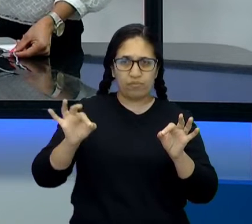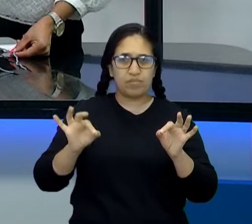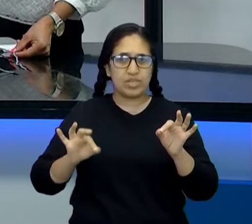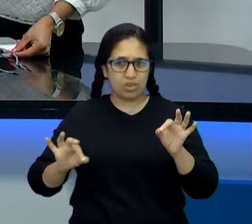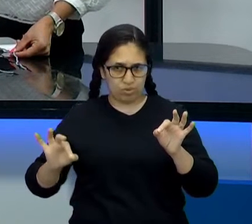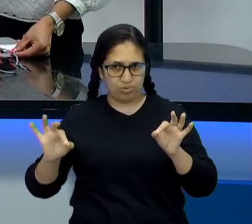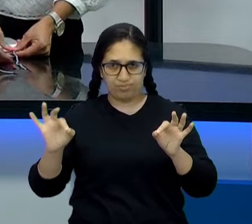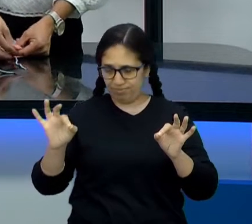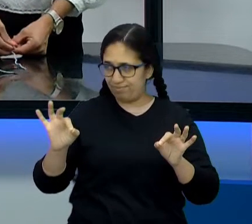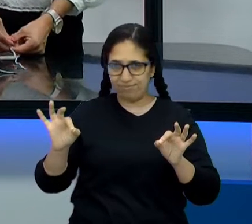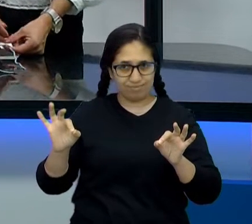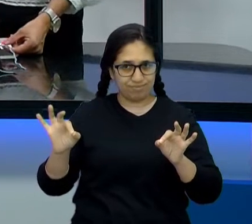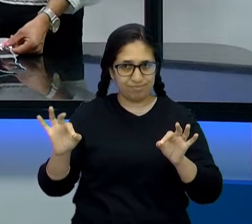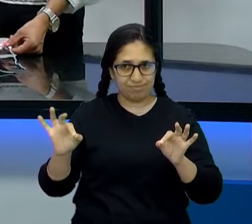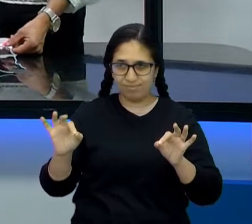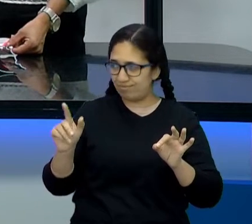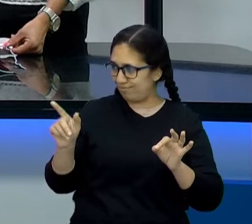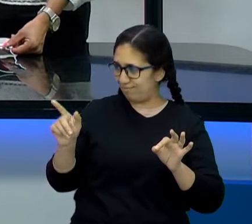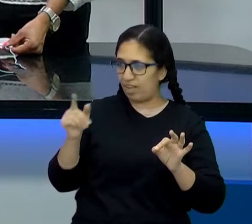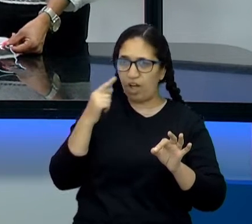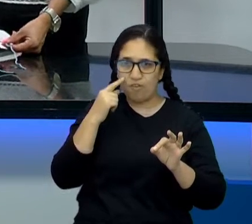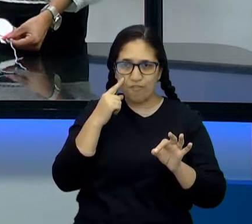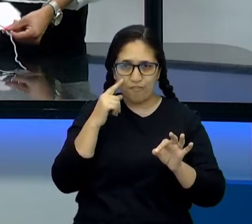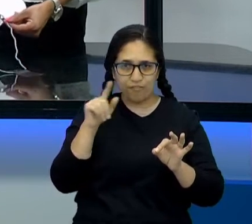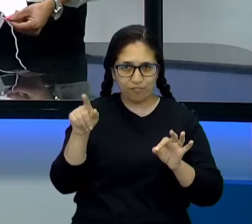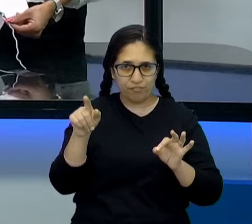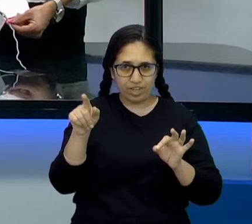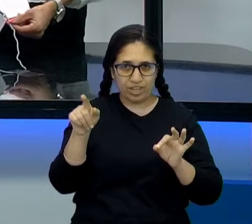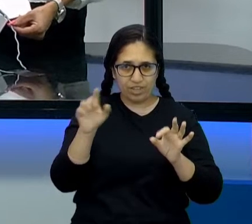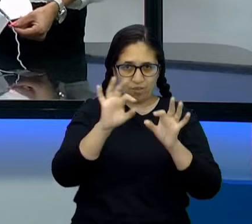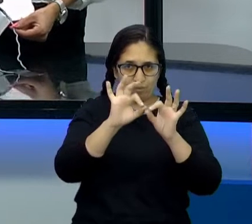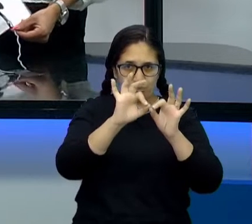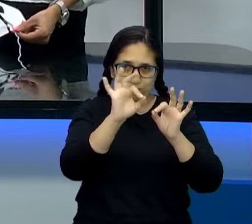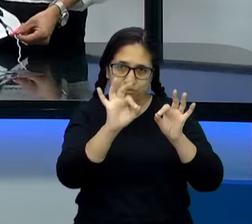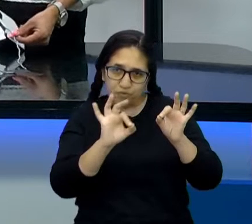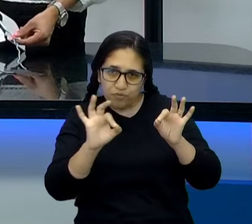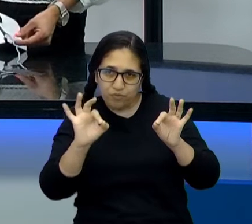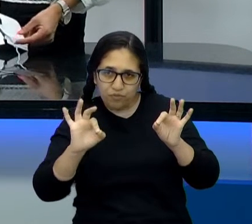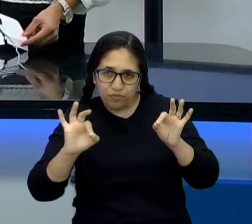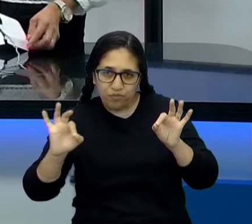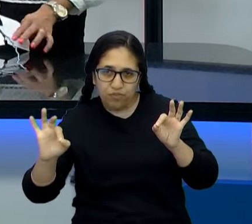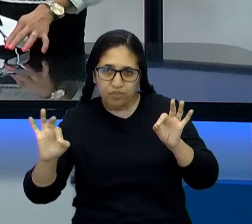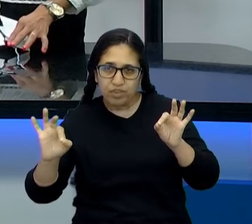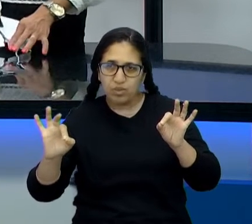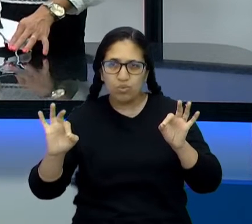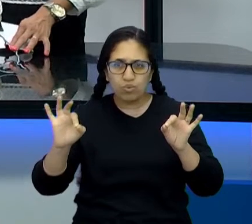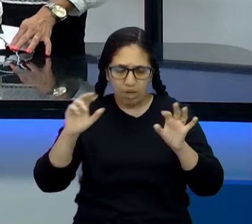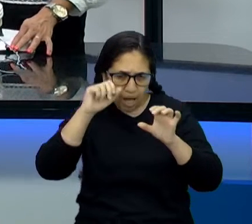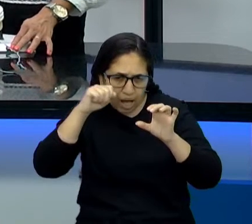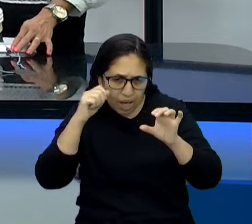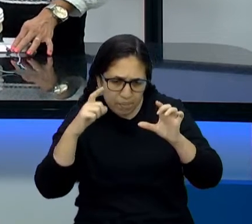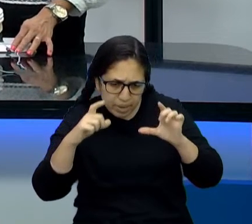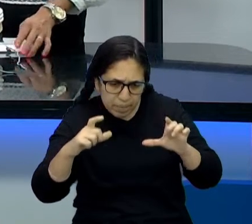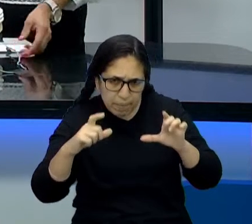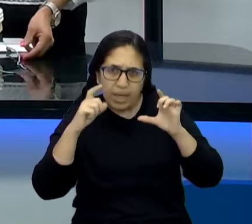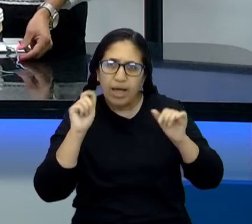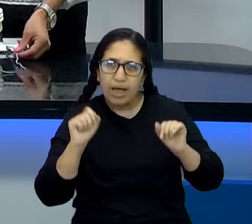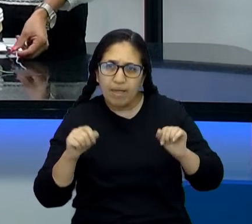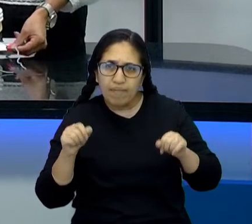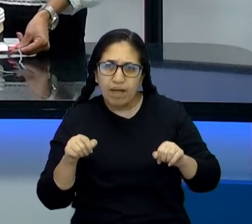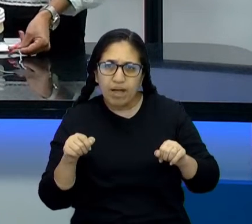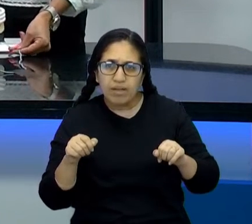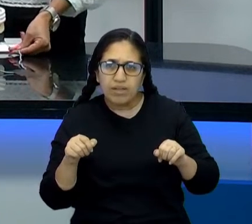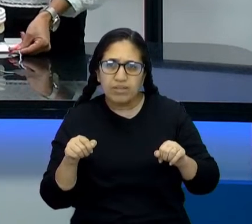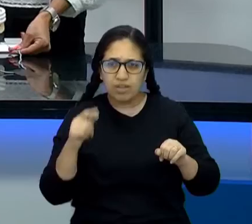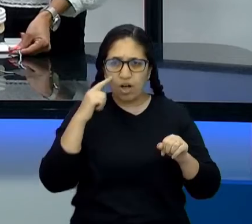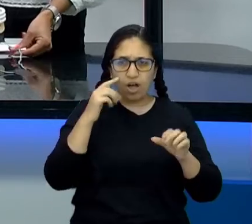esse fiozinho, eu espero que vocês consigam ver, né? Será que a câmera consegue pegar isso aqui?